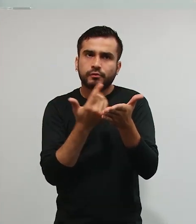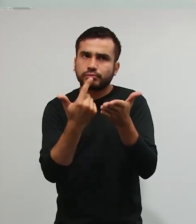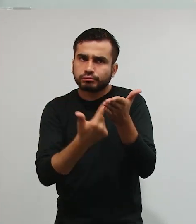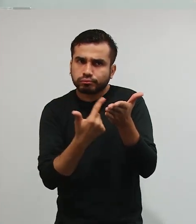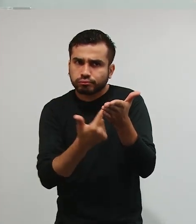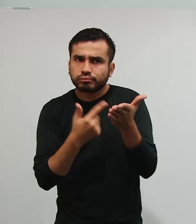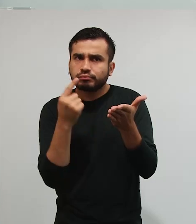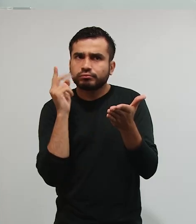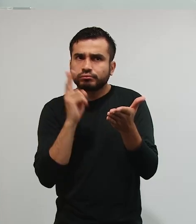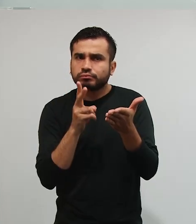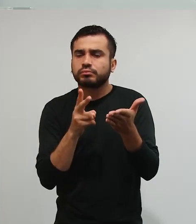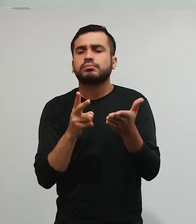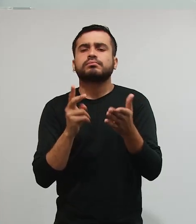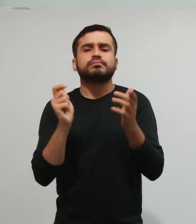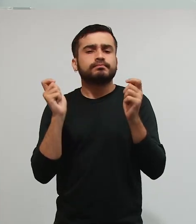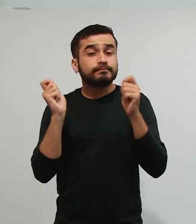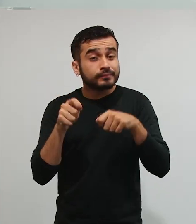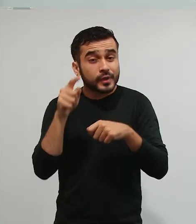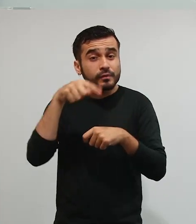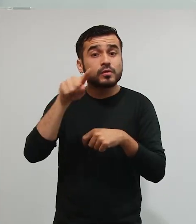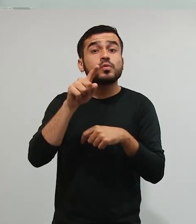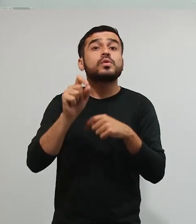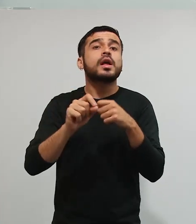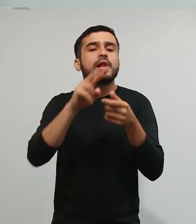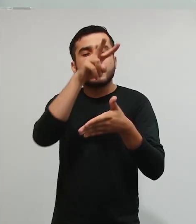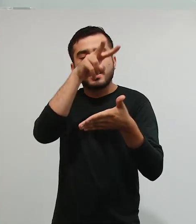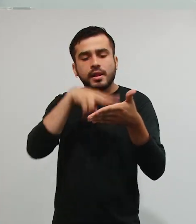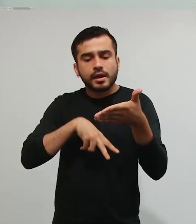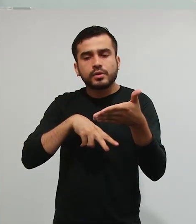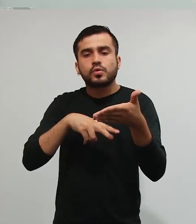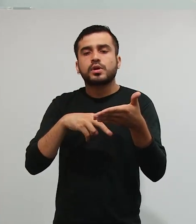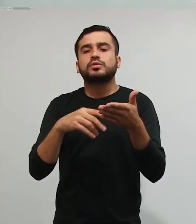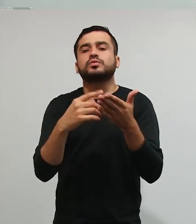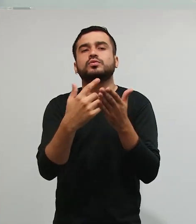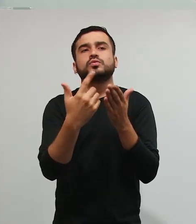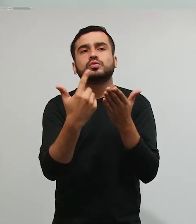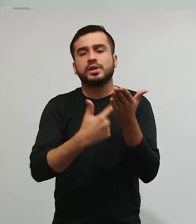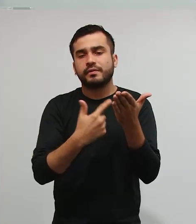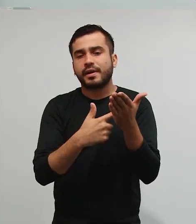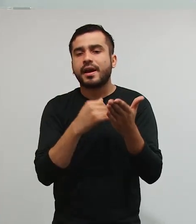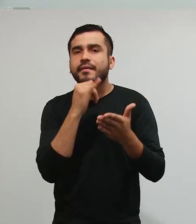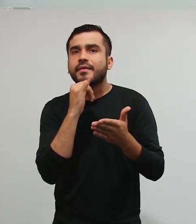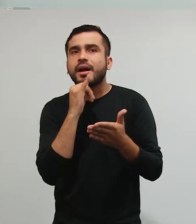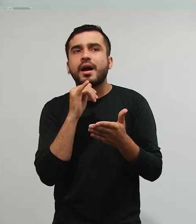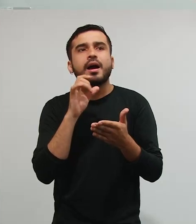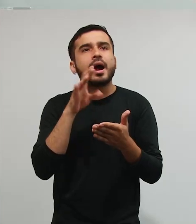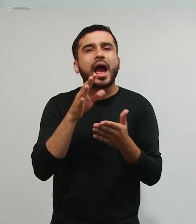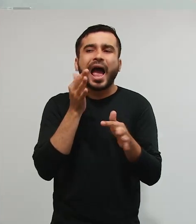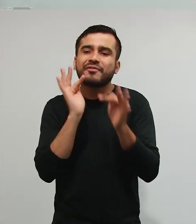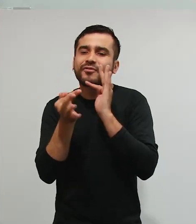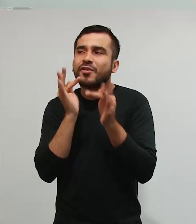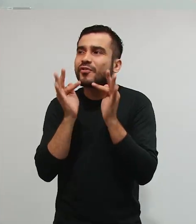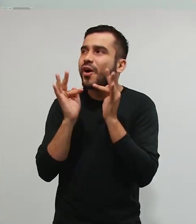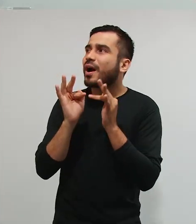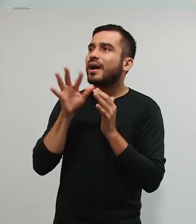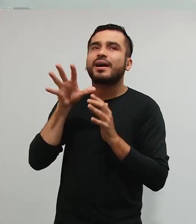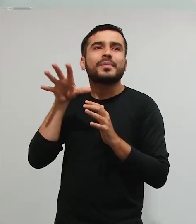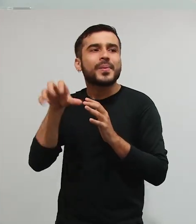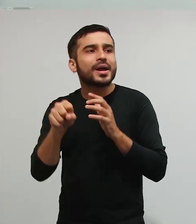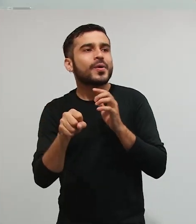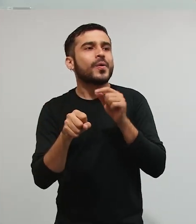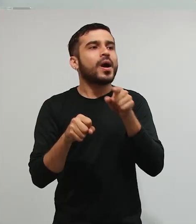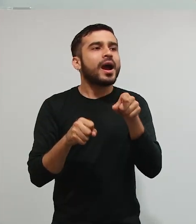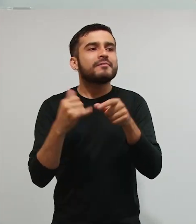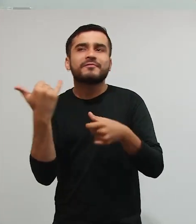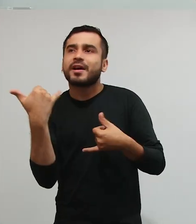se possível, sempre que possível, aliás, faça a leitura da obra, né? Não vá pelas fofoqueiras da vida,